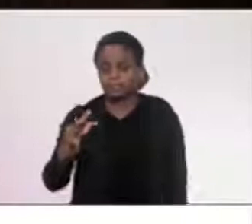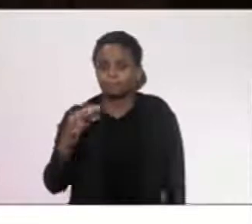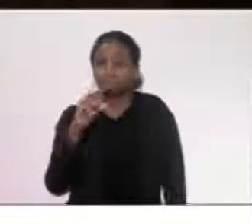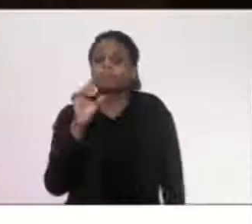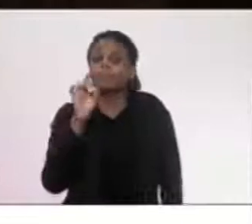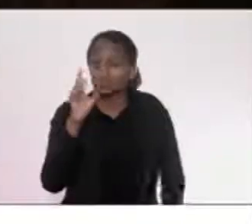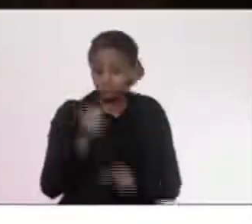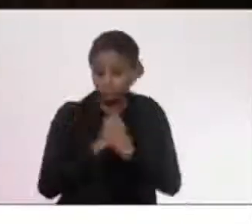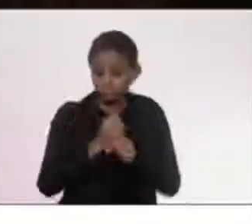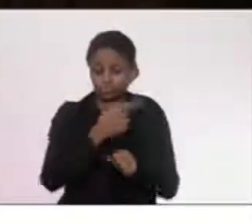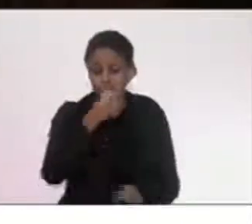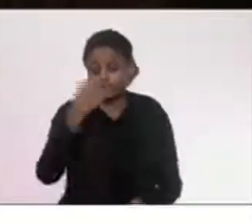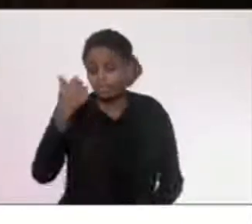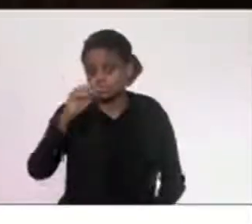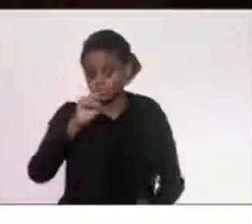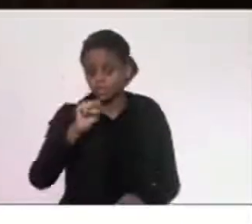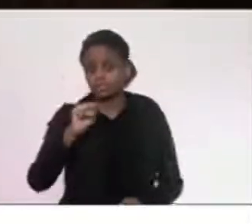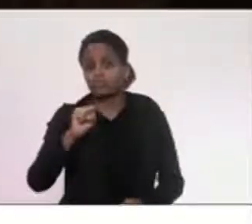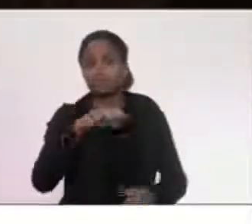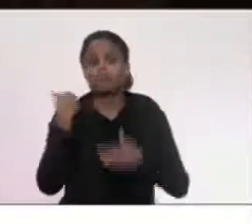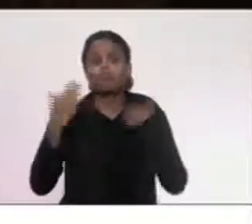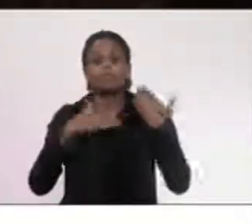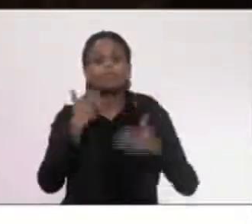em 2018 foram assassinados